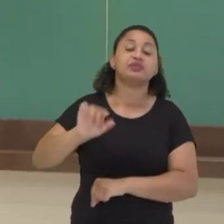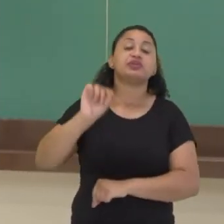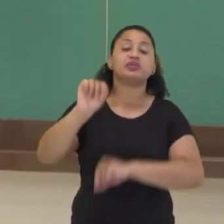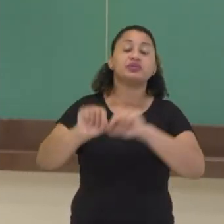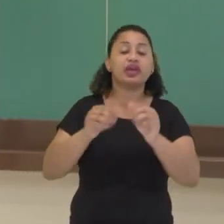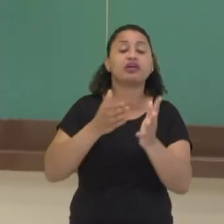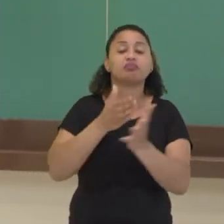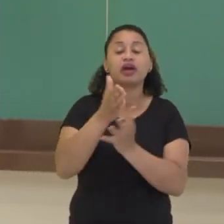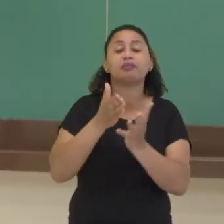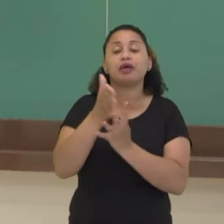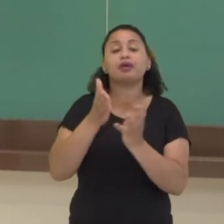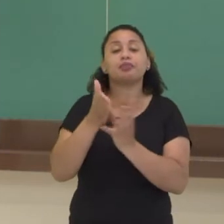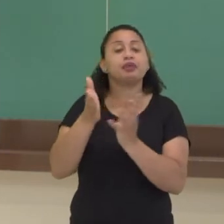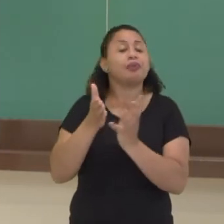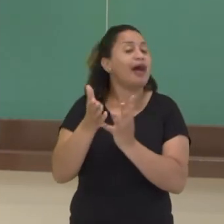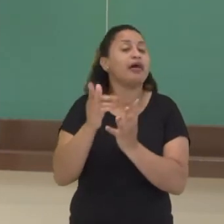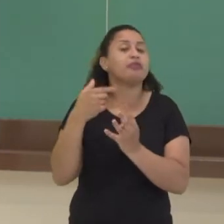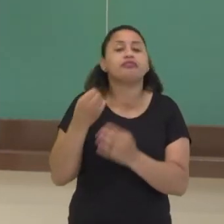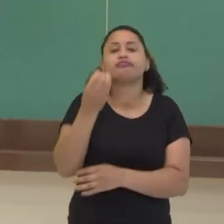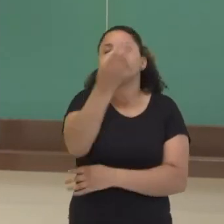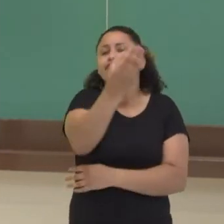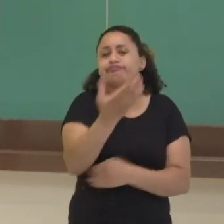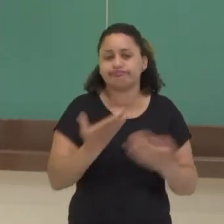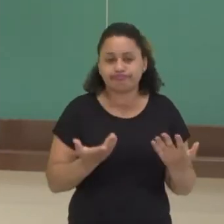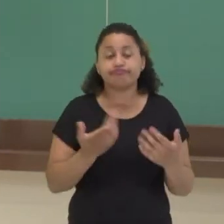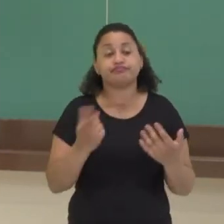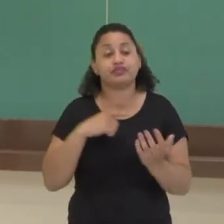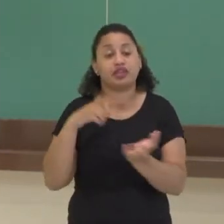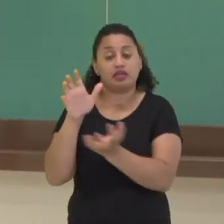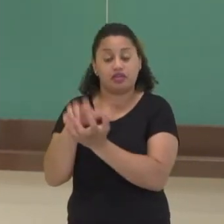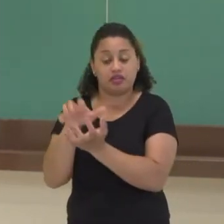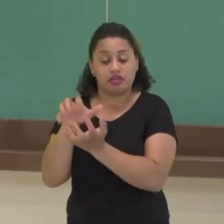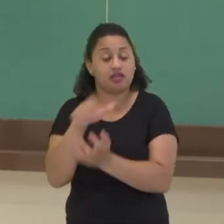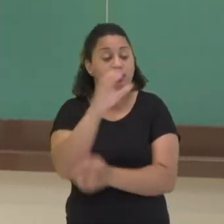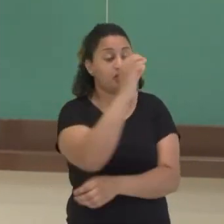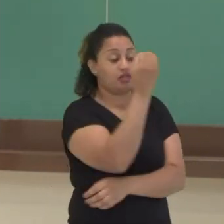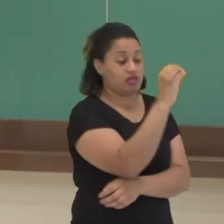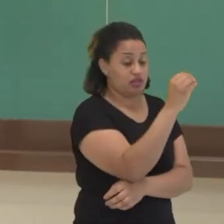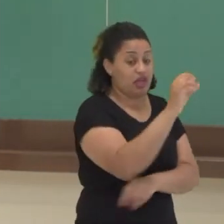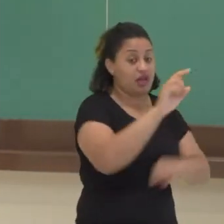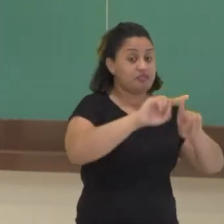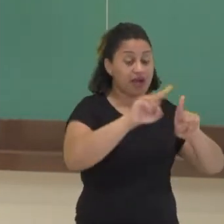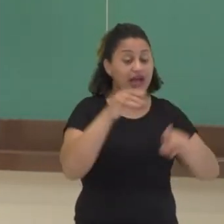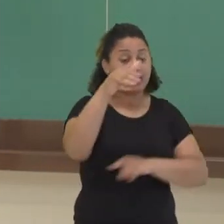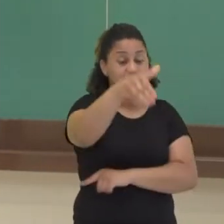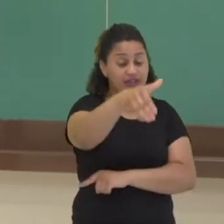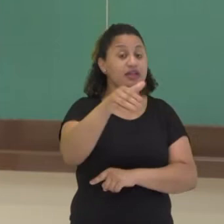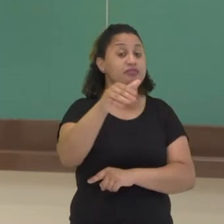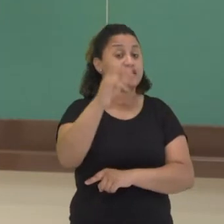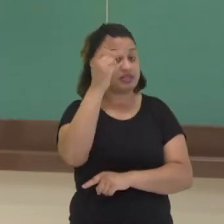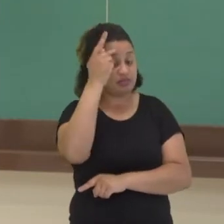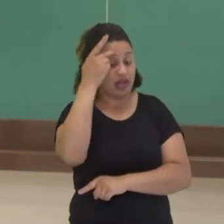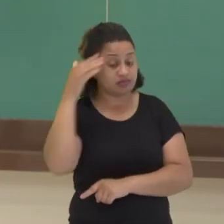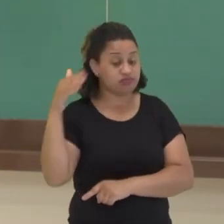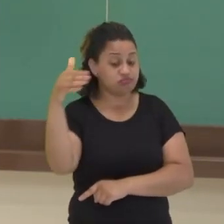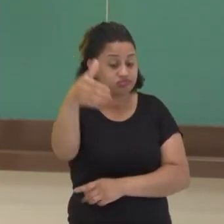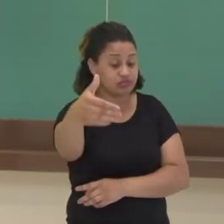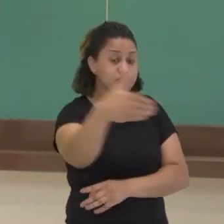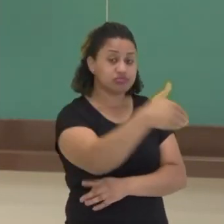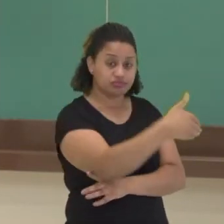com destinos, né? Então, eu tenho Recife, Porto Alegre, porém passando por São Paulo. Então,